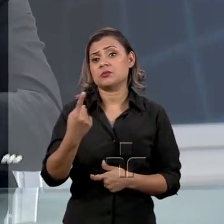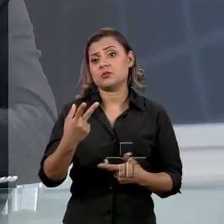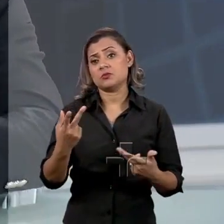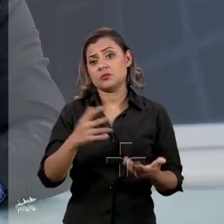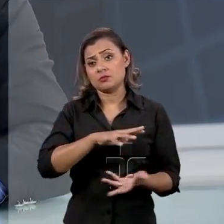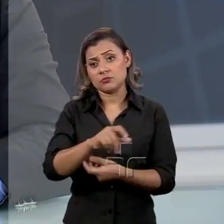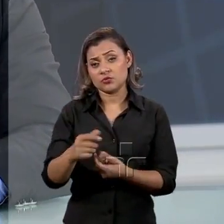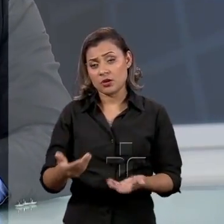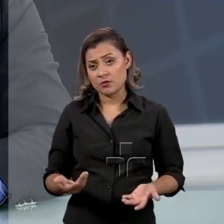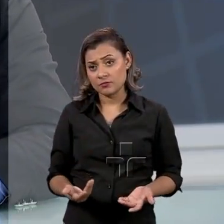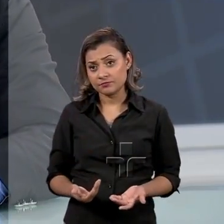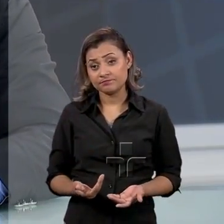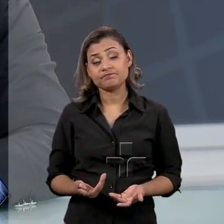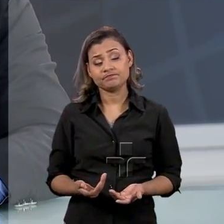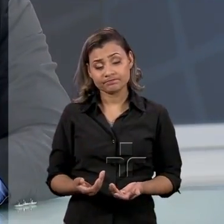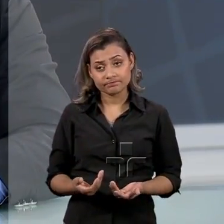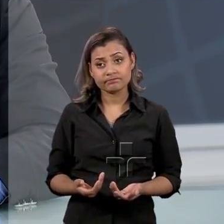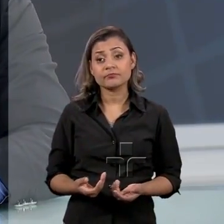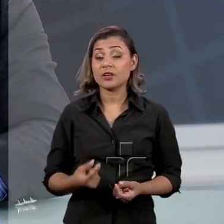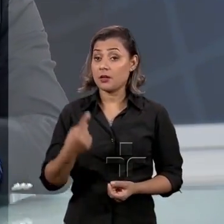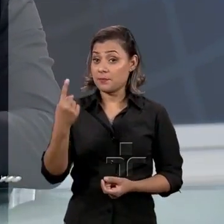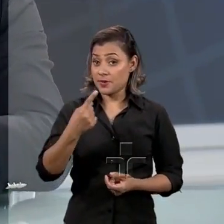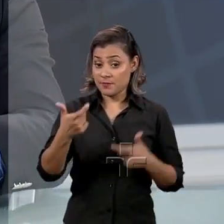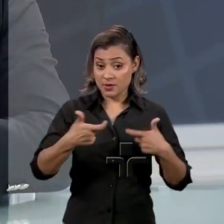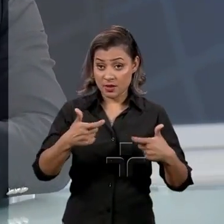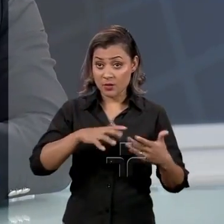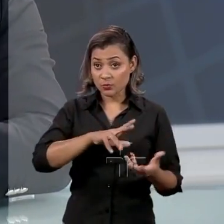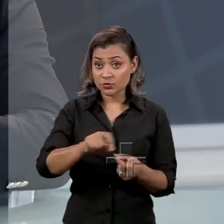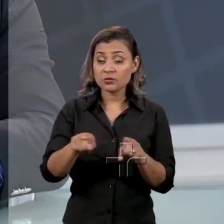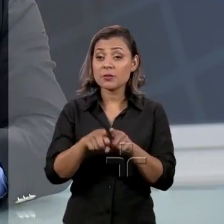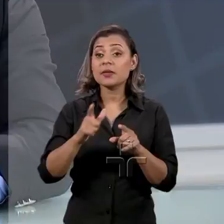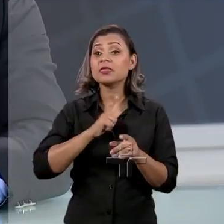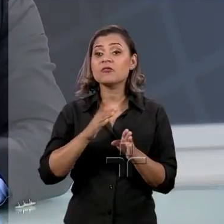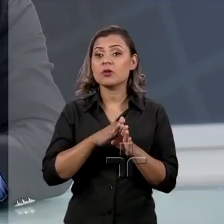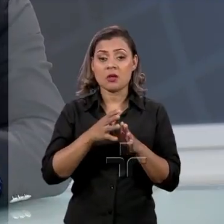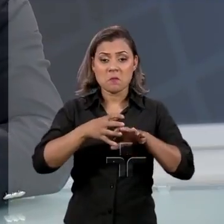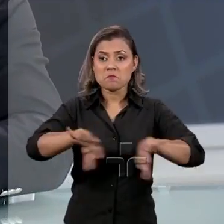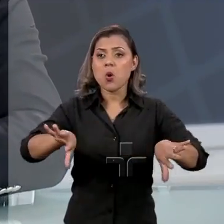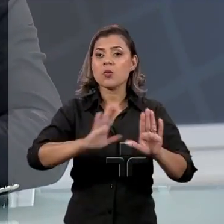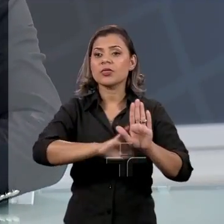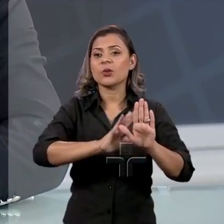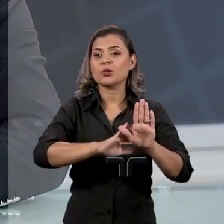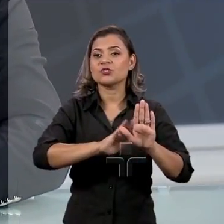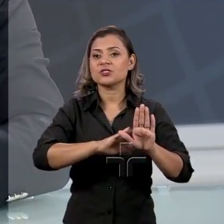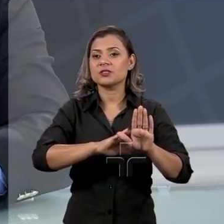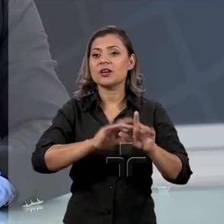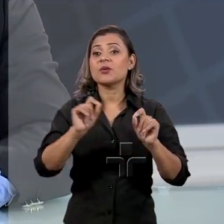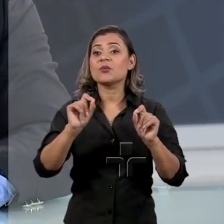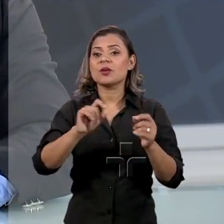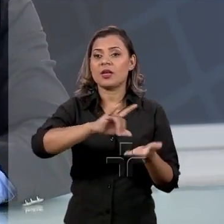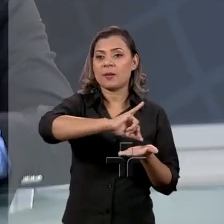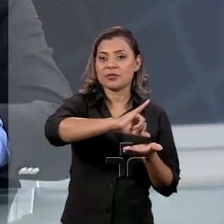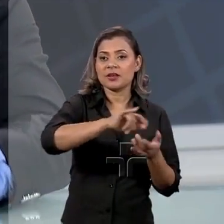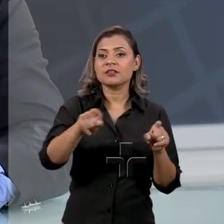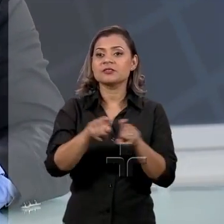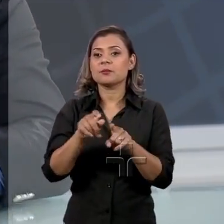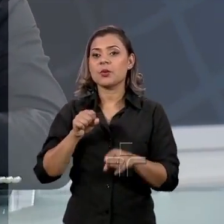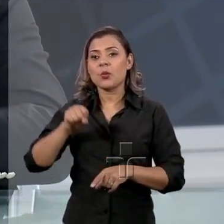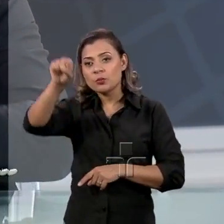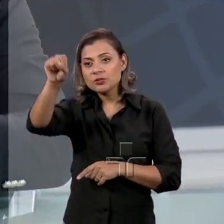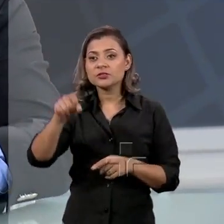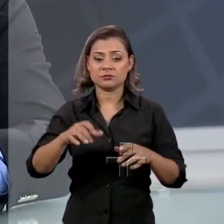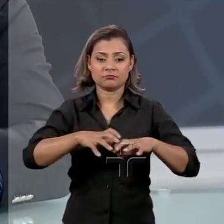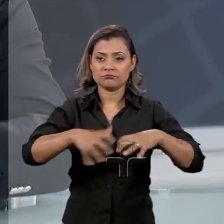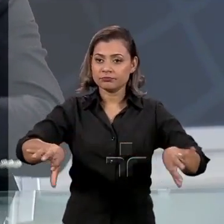interessante que também, né, veio a partir da Primeira Guerra foi essa divisão ideológica entre o capitalismo e o comunismo, que, de novo,